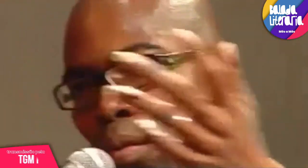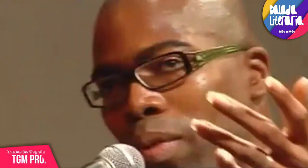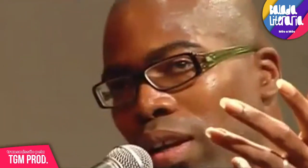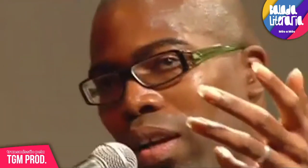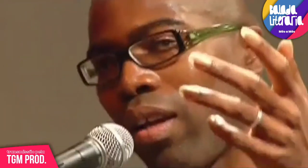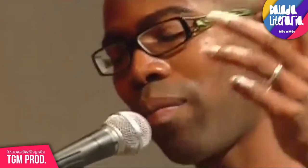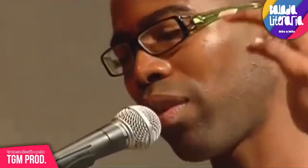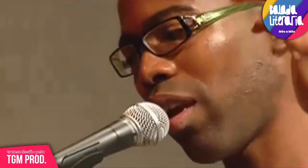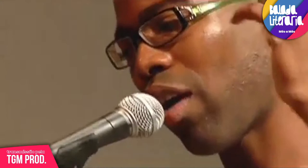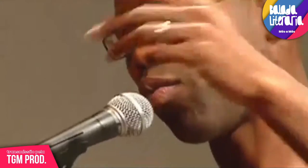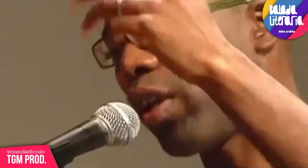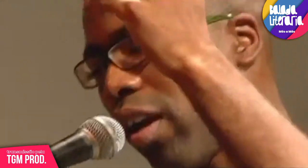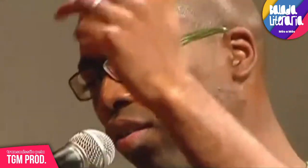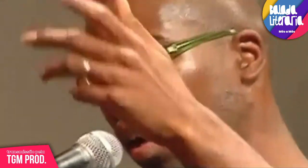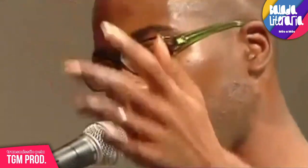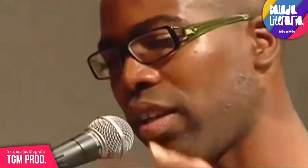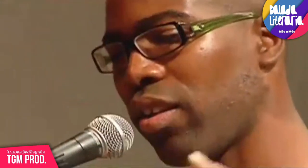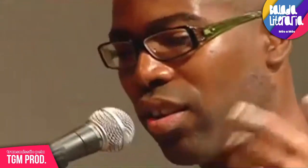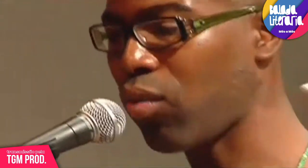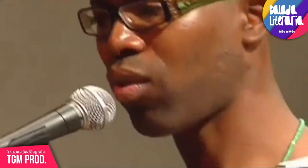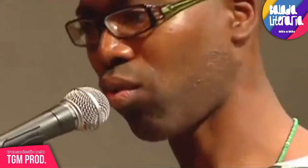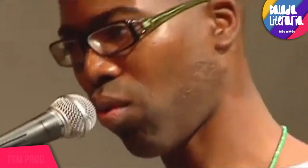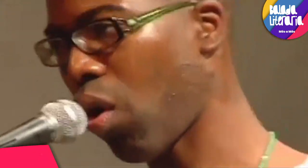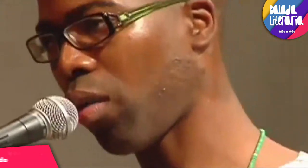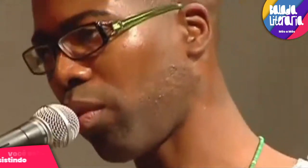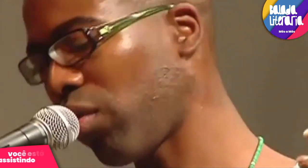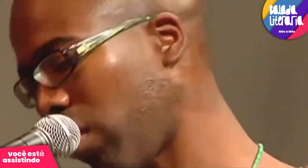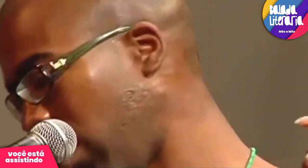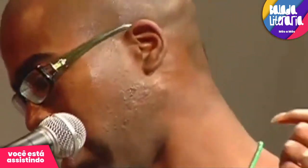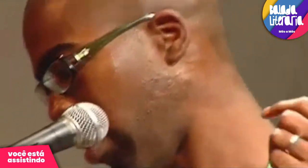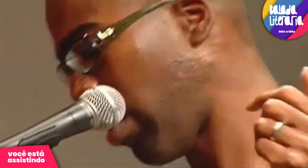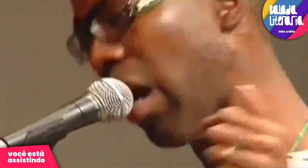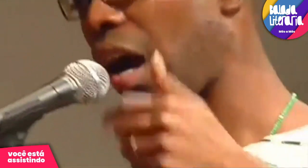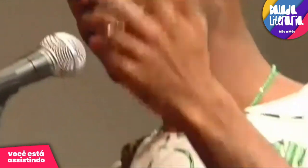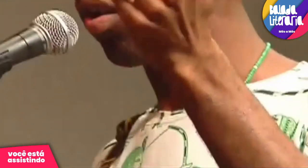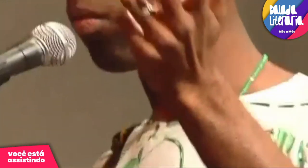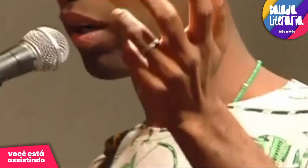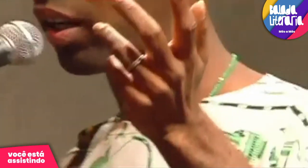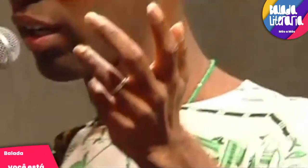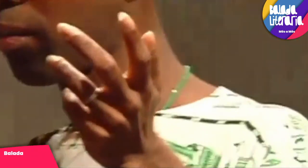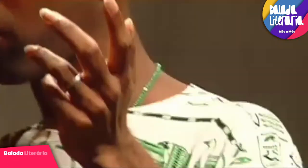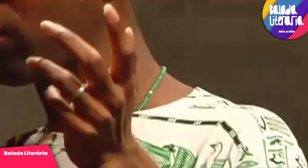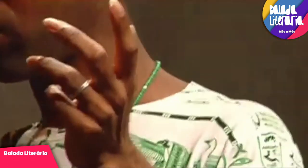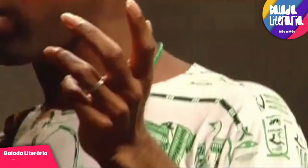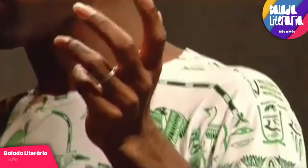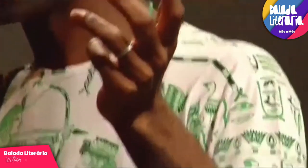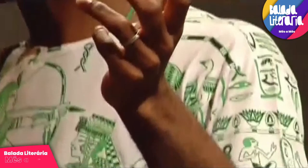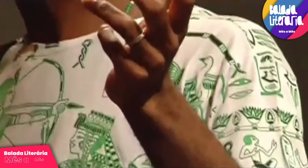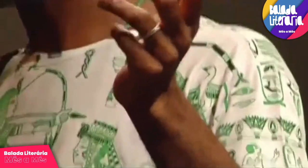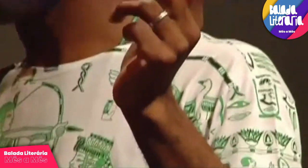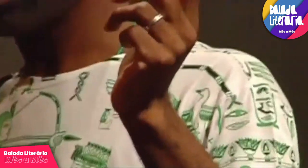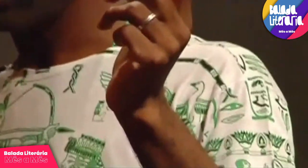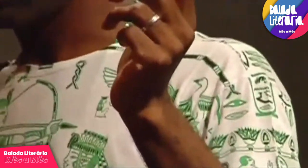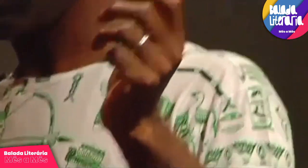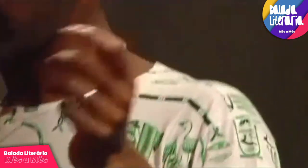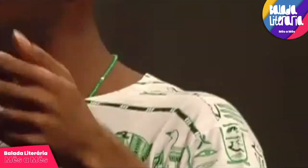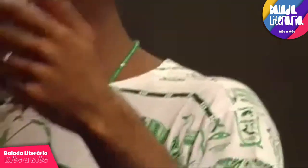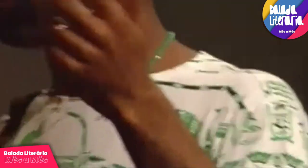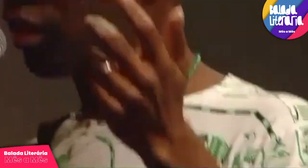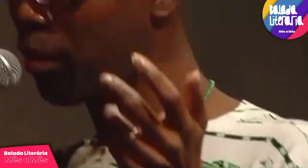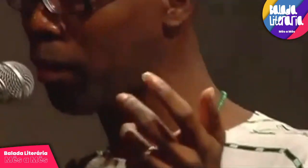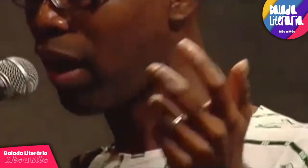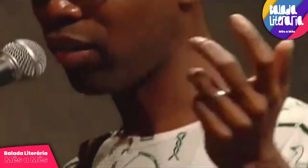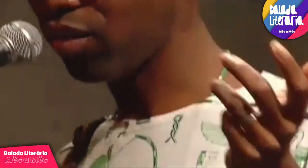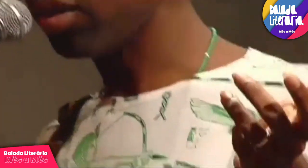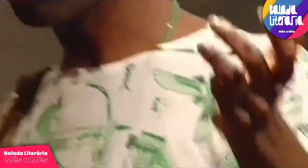pele a cobrir as mulheres caídas sem os seus corpos. A raça humana aqui pode ser infinita, se ela